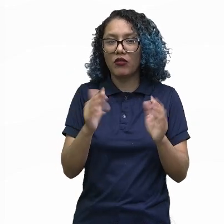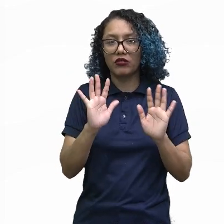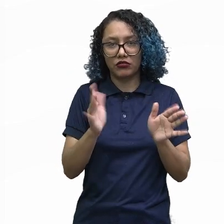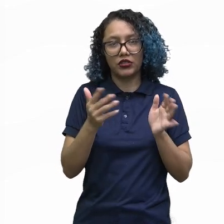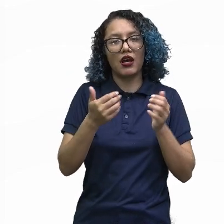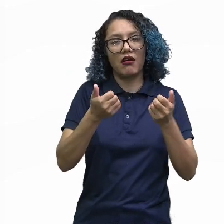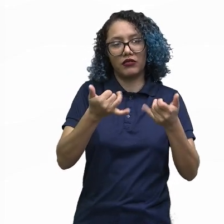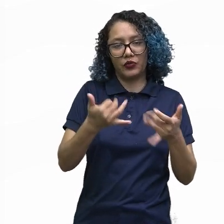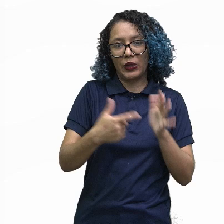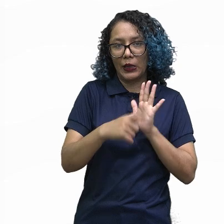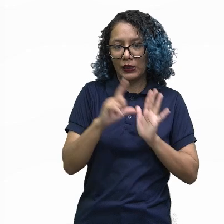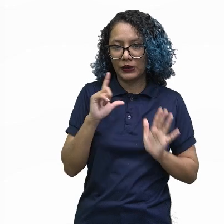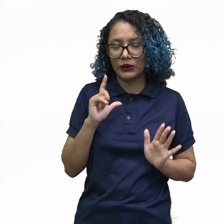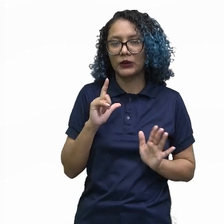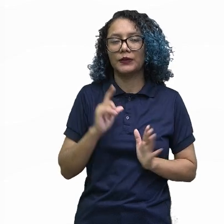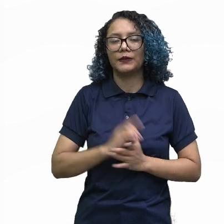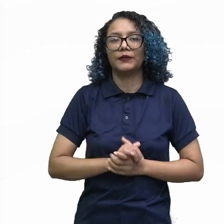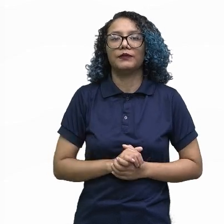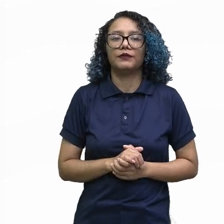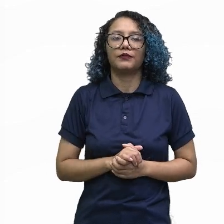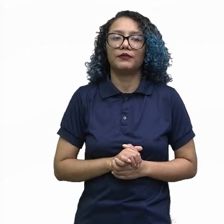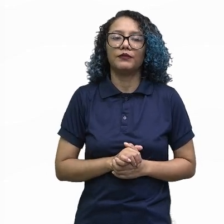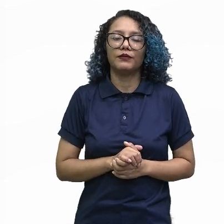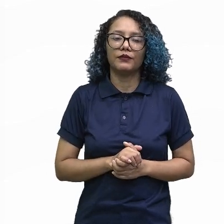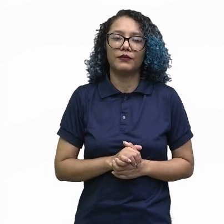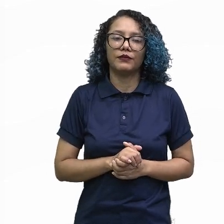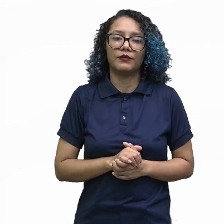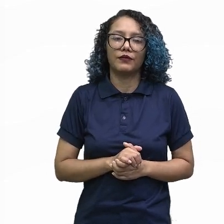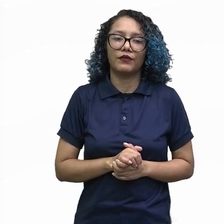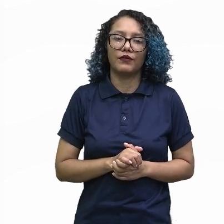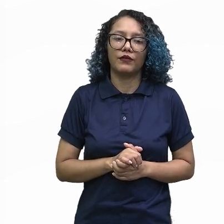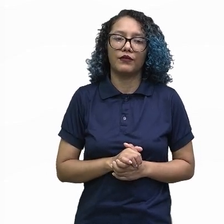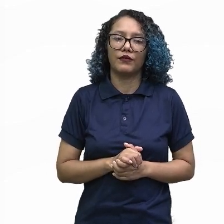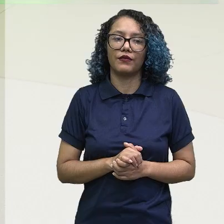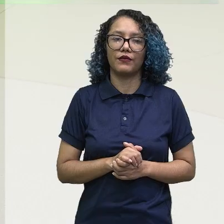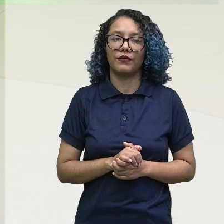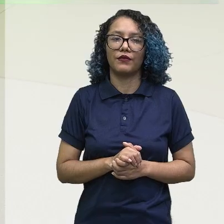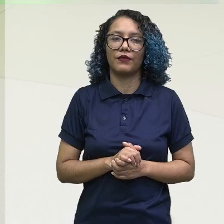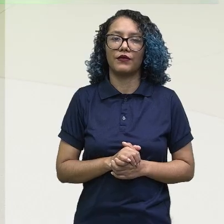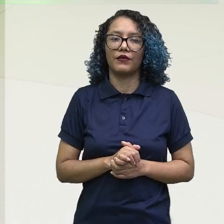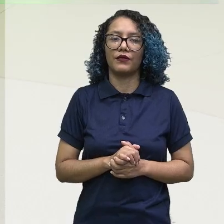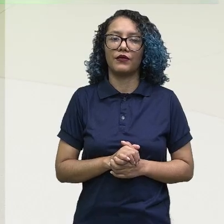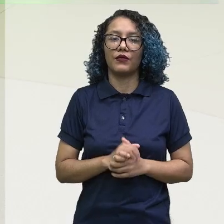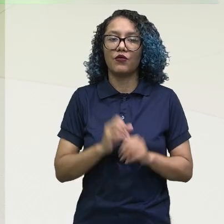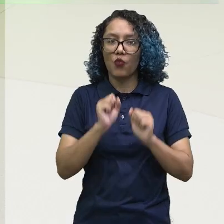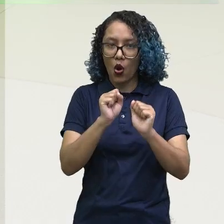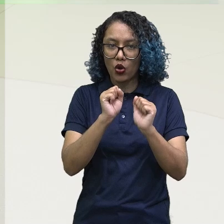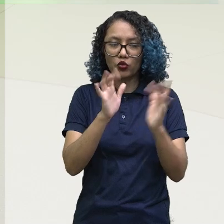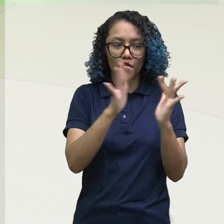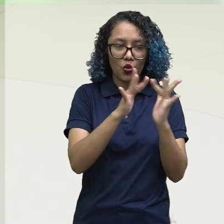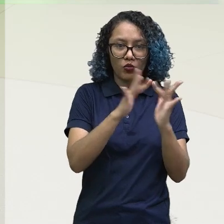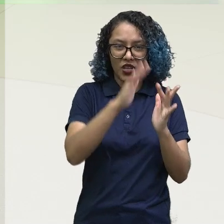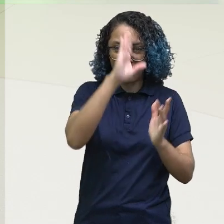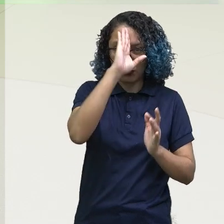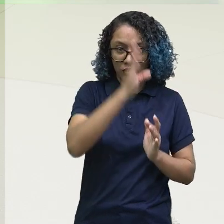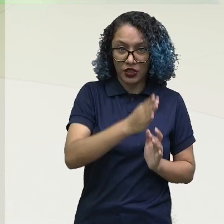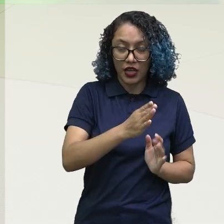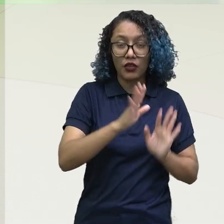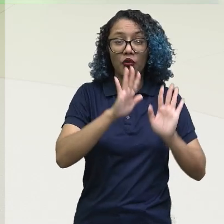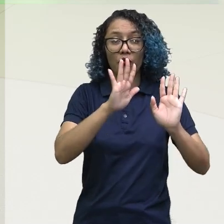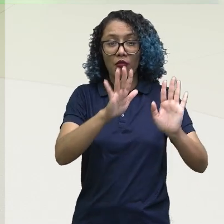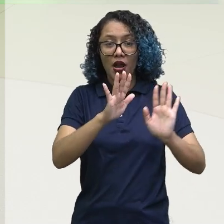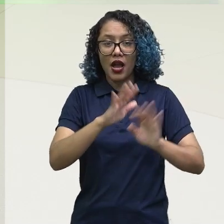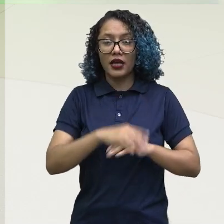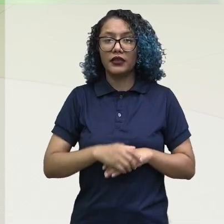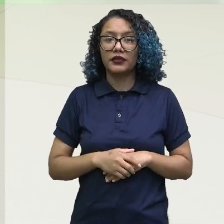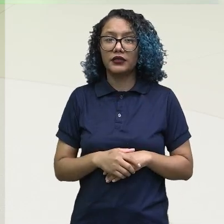né, anteriormente. Então, não somente entrar em contato com ele, propriamente dito, vai causar